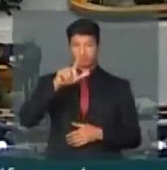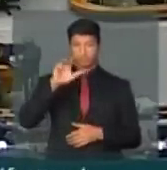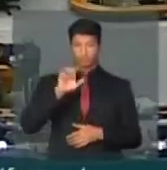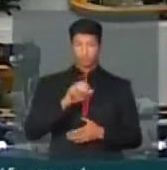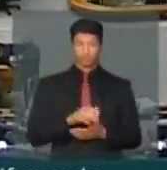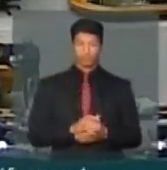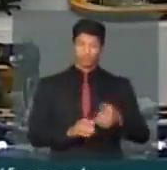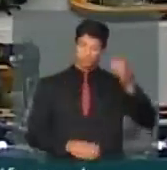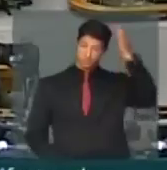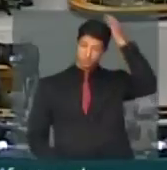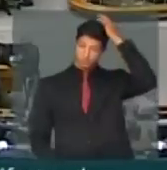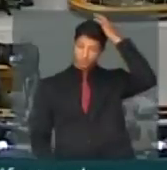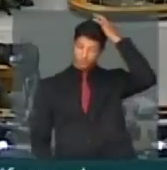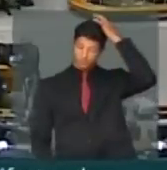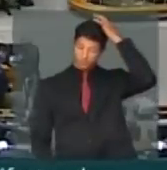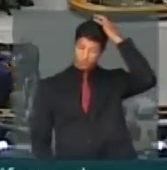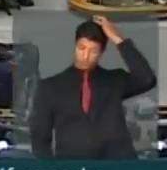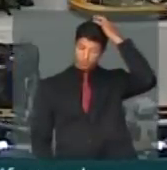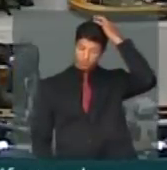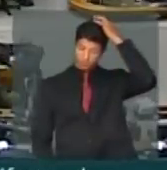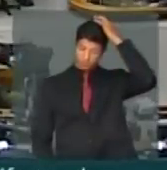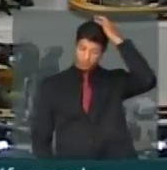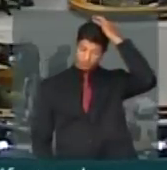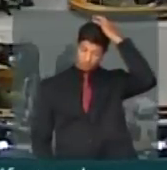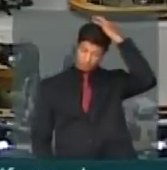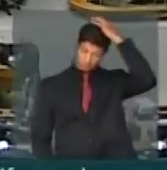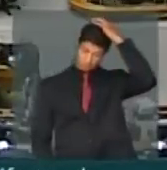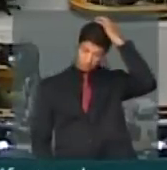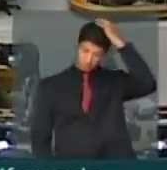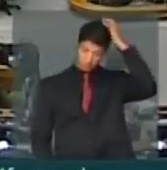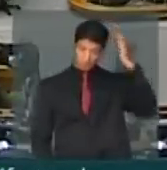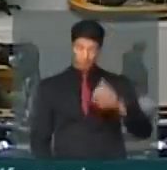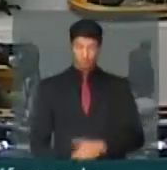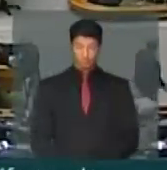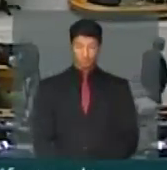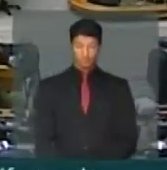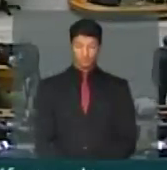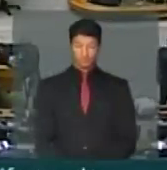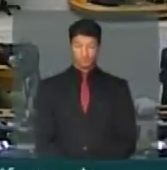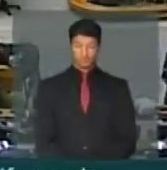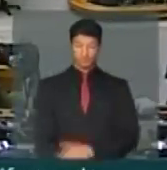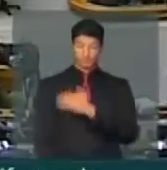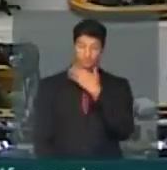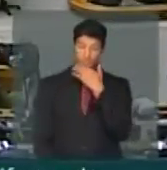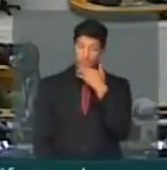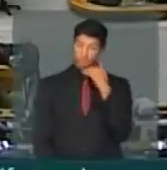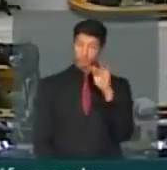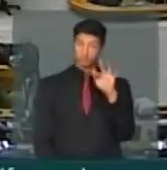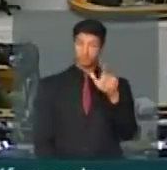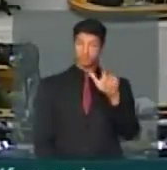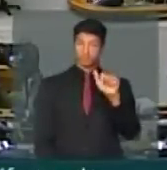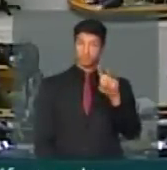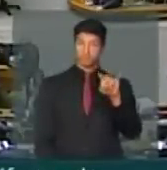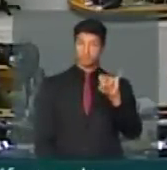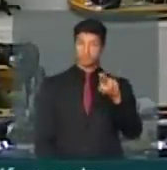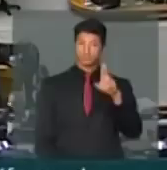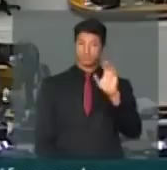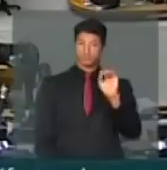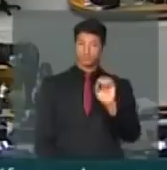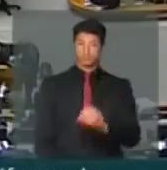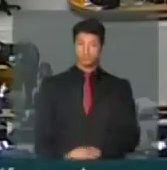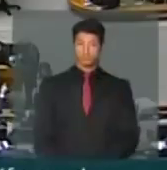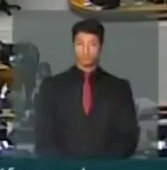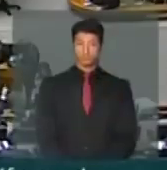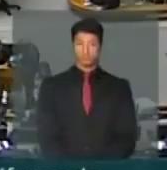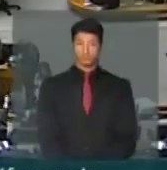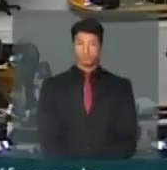Mas a federação ajustaria isso. Deputado Raul saiu da tribuna. Deputado Flavinho.